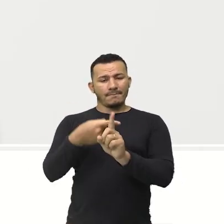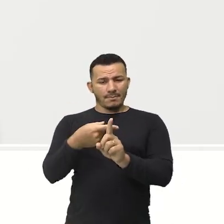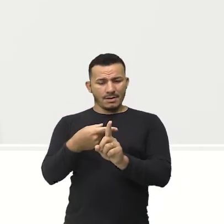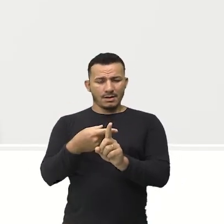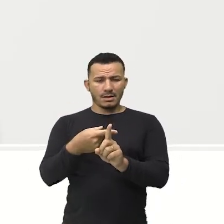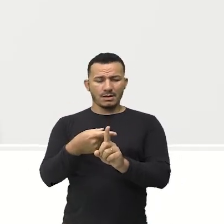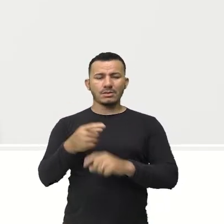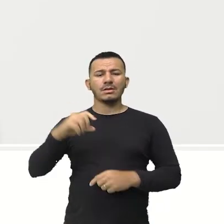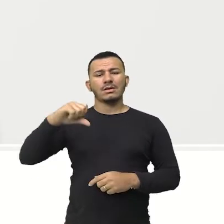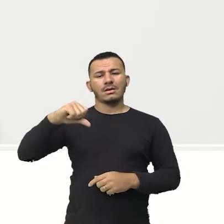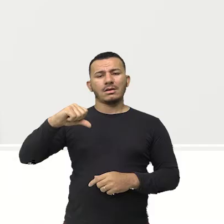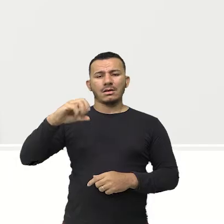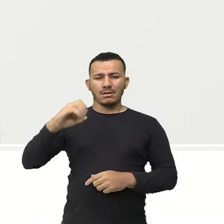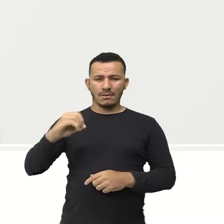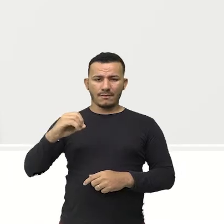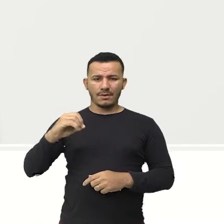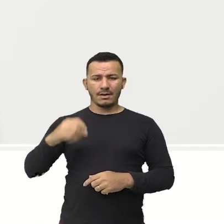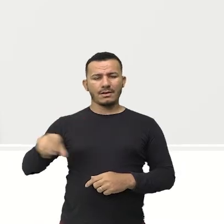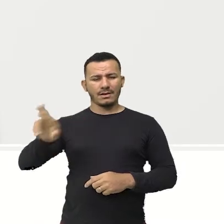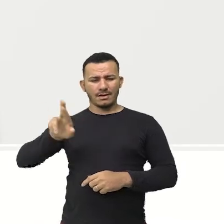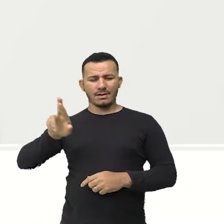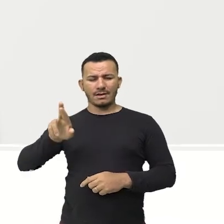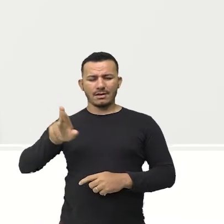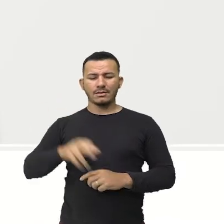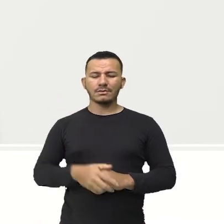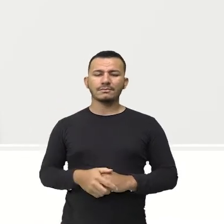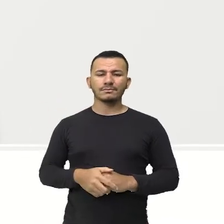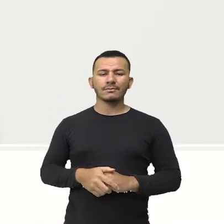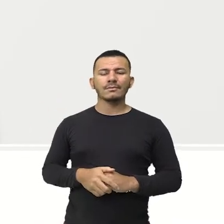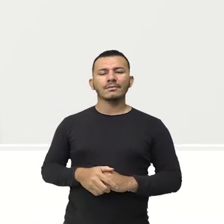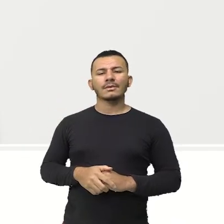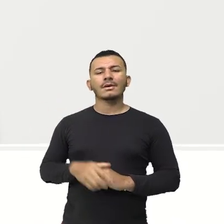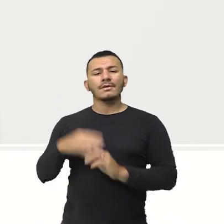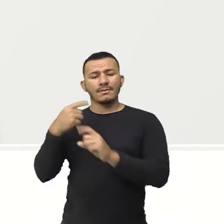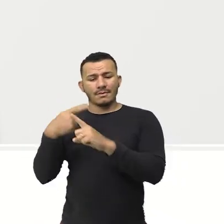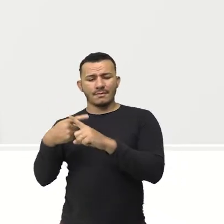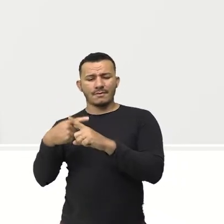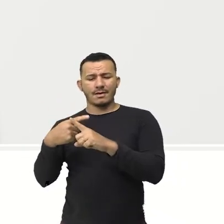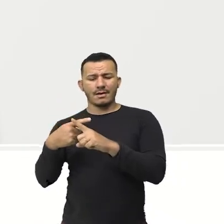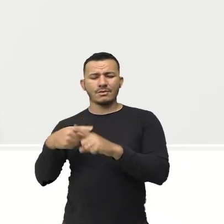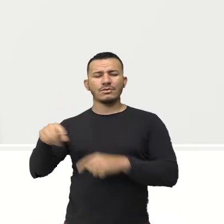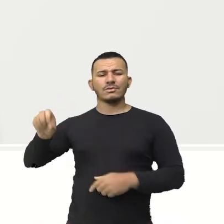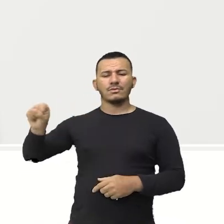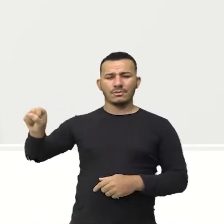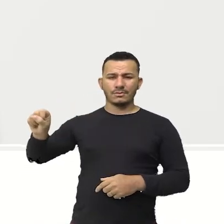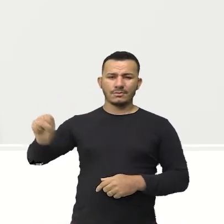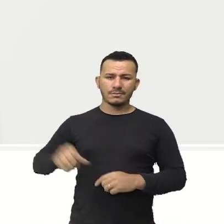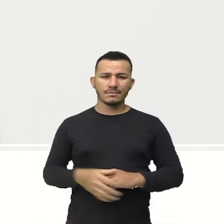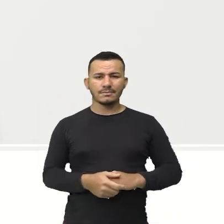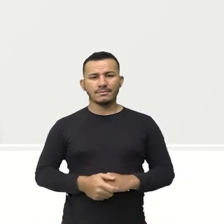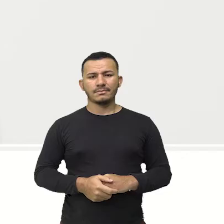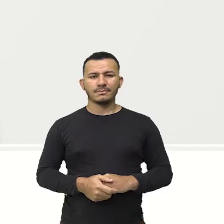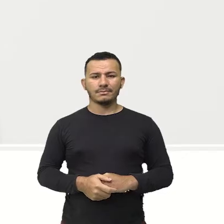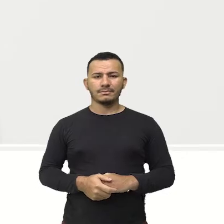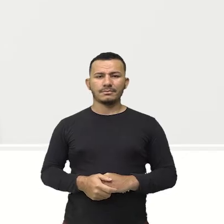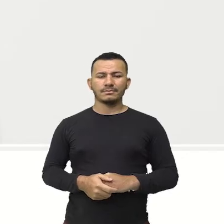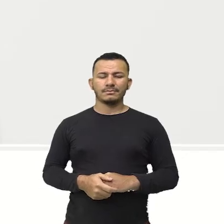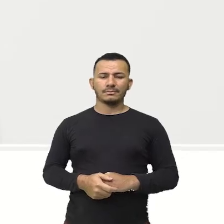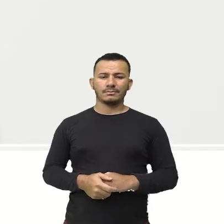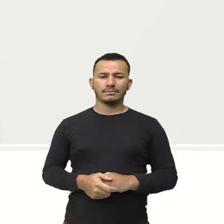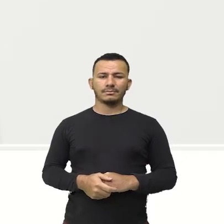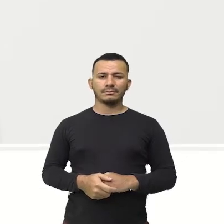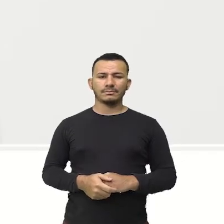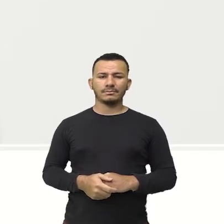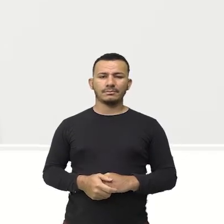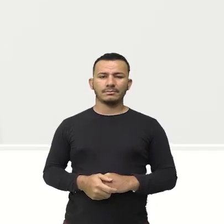mais 90 reais vezes 8. E aí a